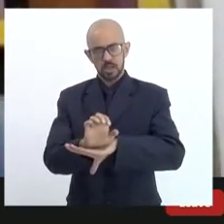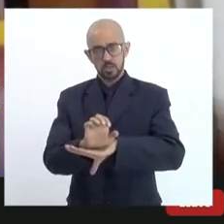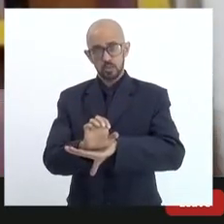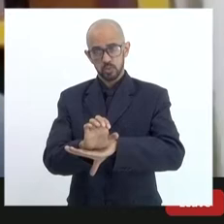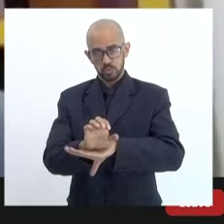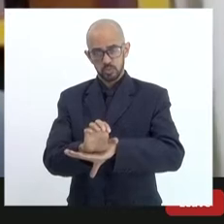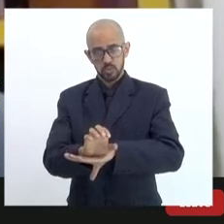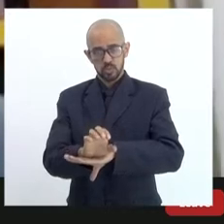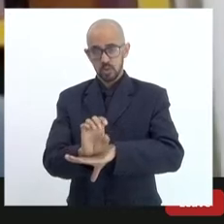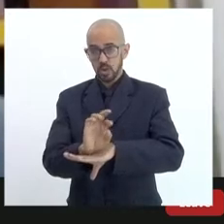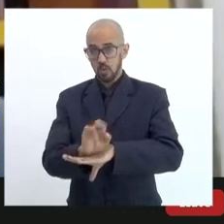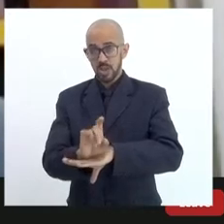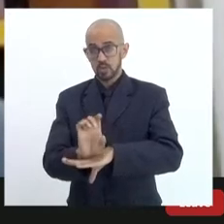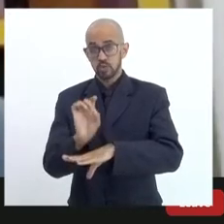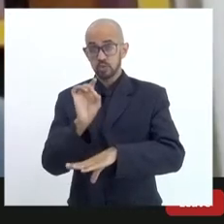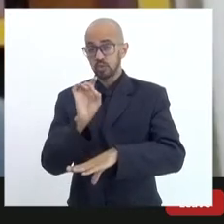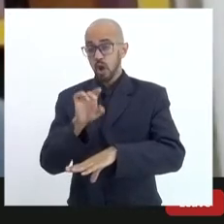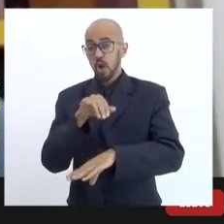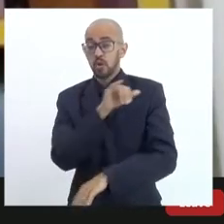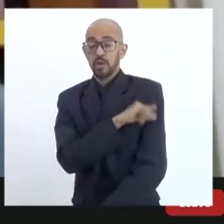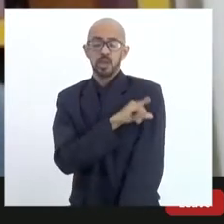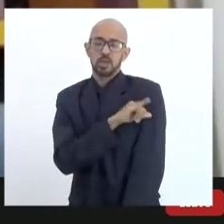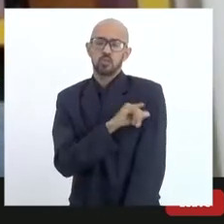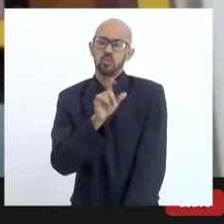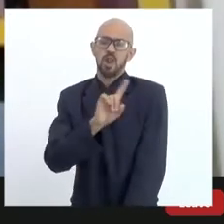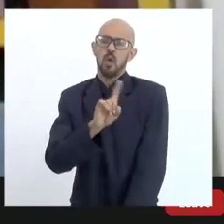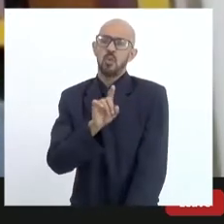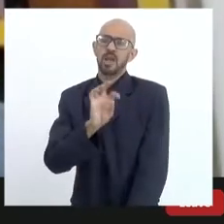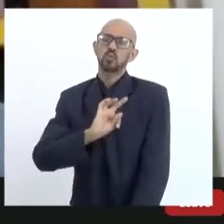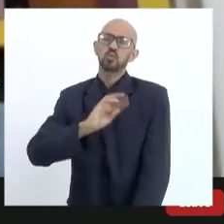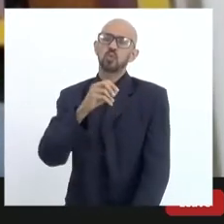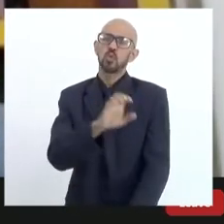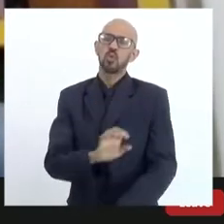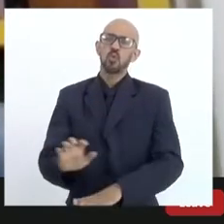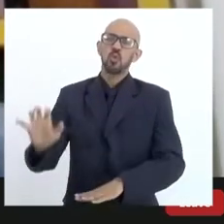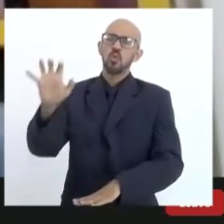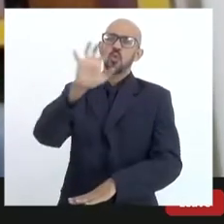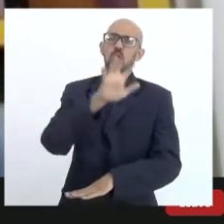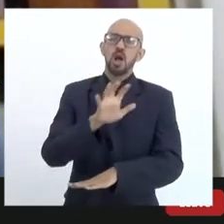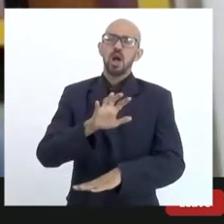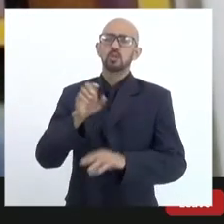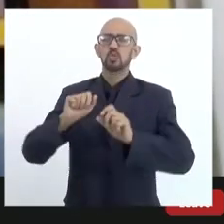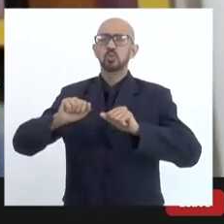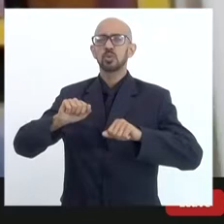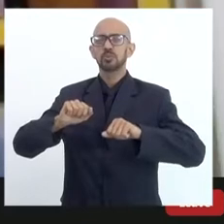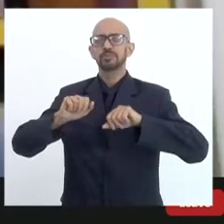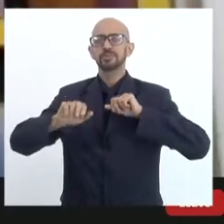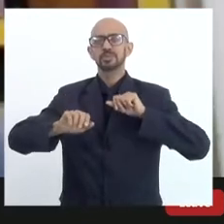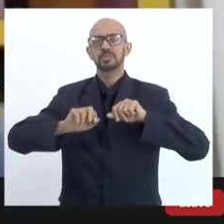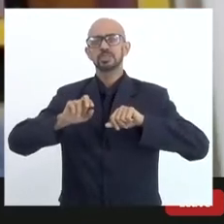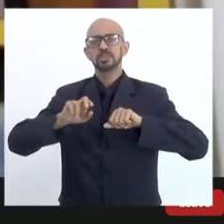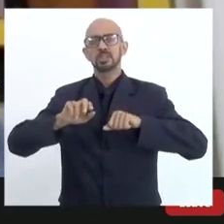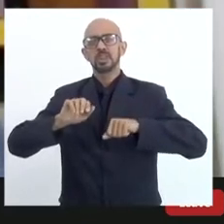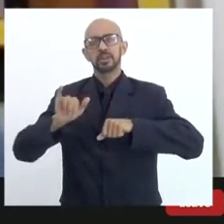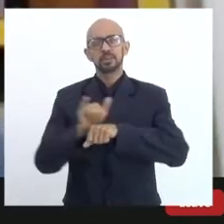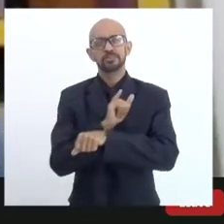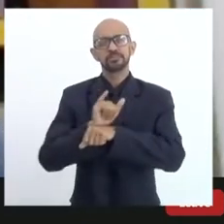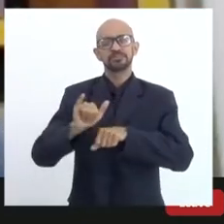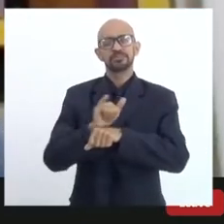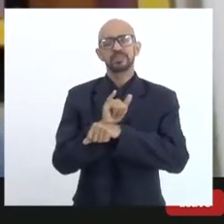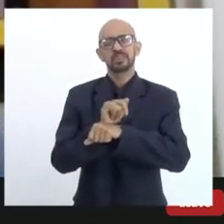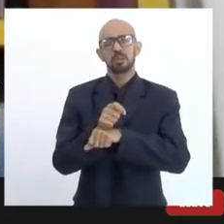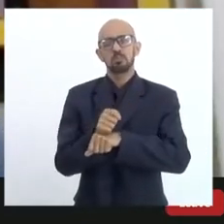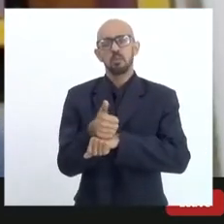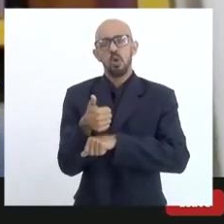do Brasil, mas em especial onde nós estamos, Rio de Janeiro, não se movimenta? O quando se movimenta é aquela movimentação que vai para cá, vai para